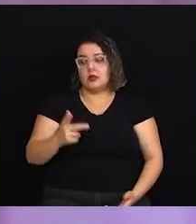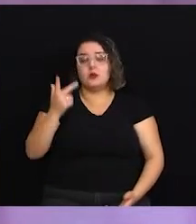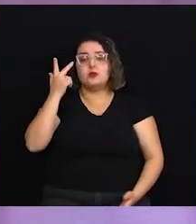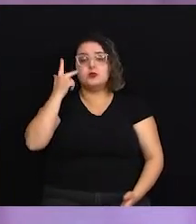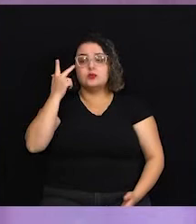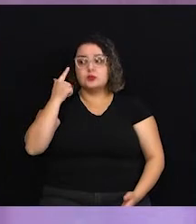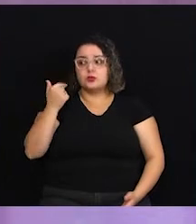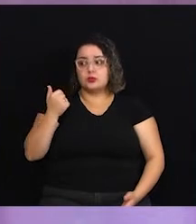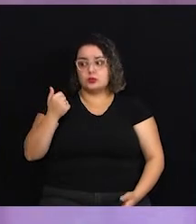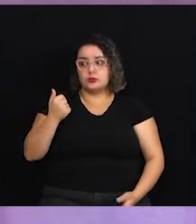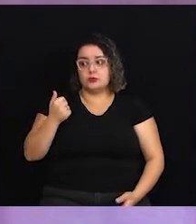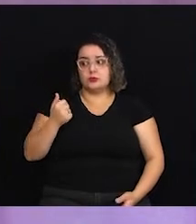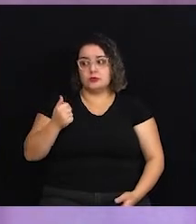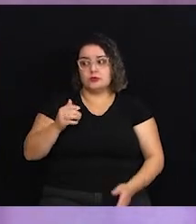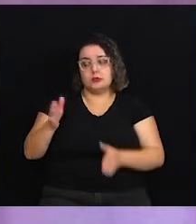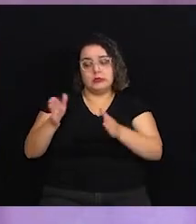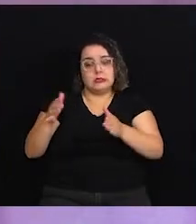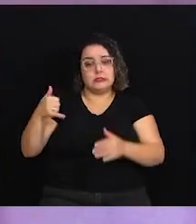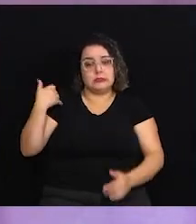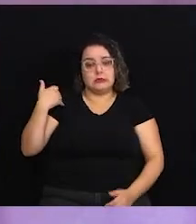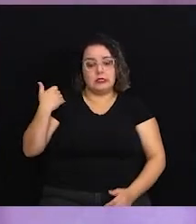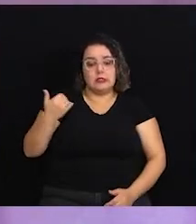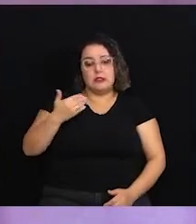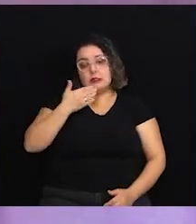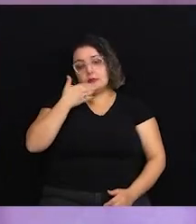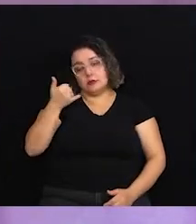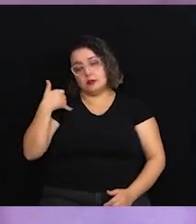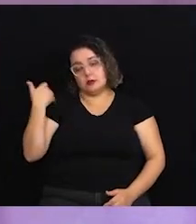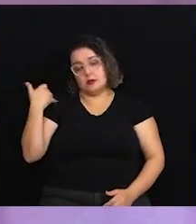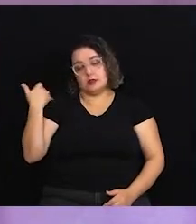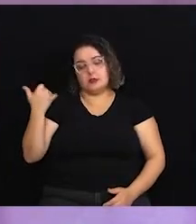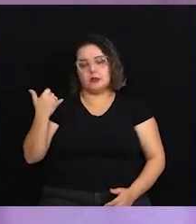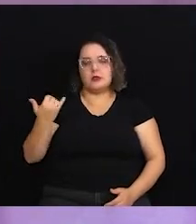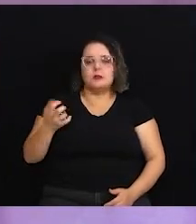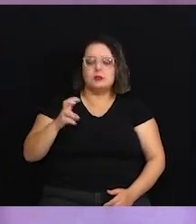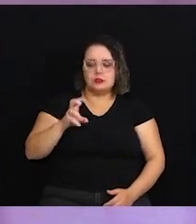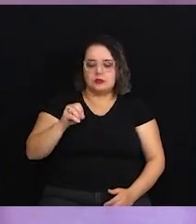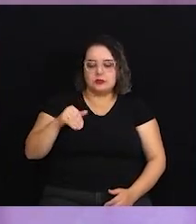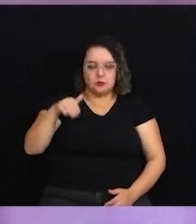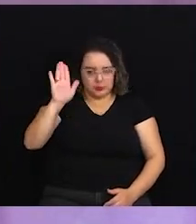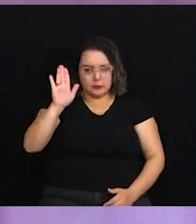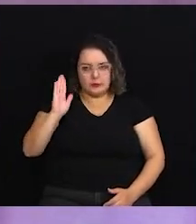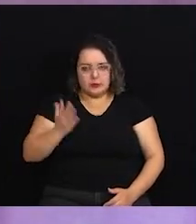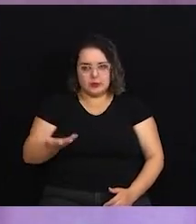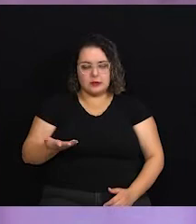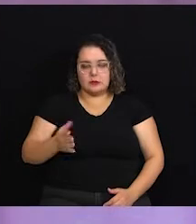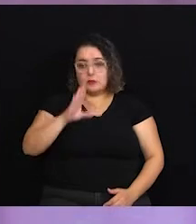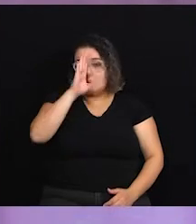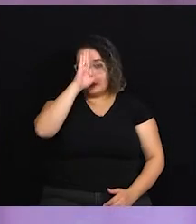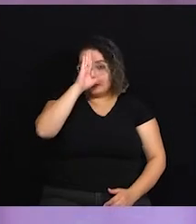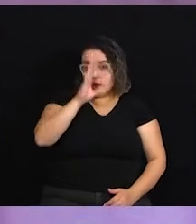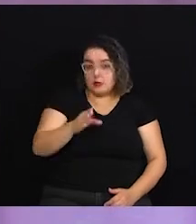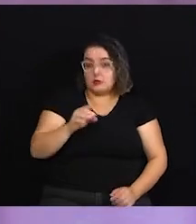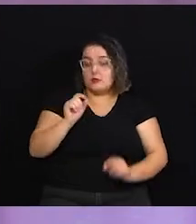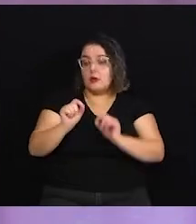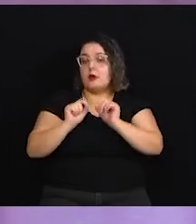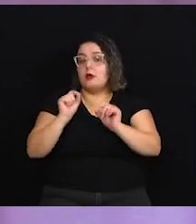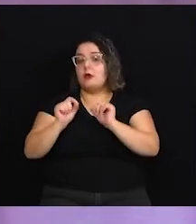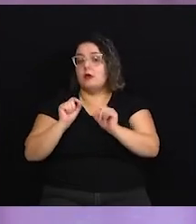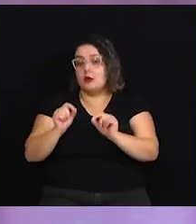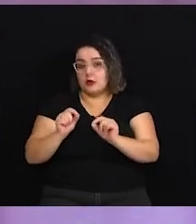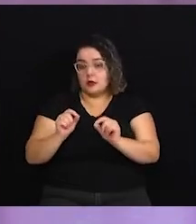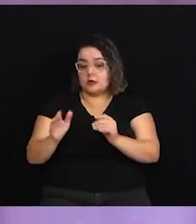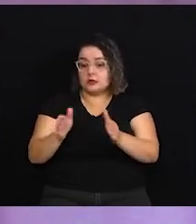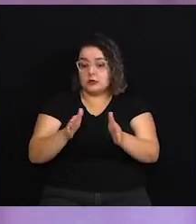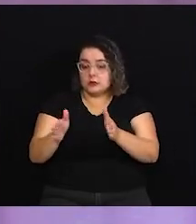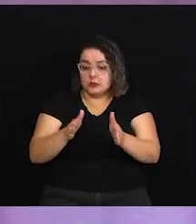maior nos extremos da cidade na melhor idade né 50 anos para cima a principal causa de epilepsia